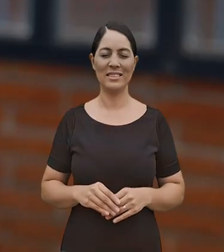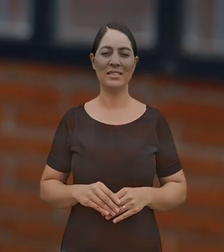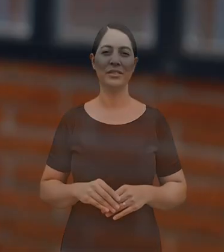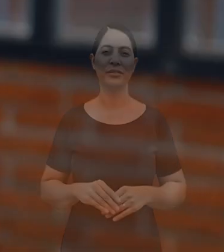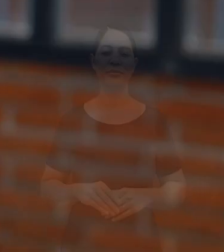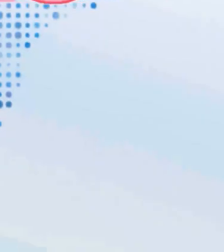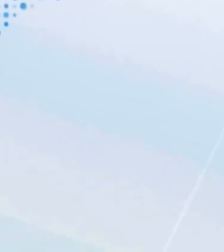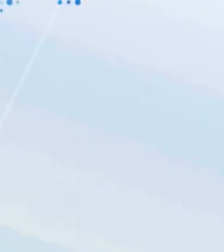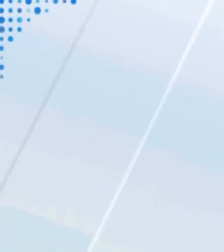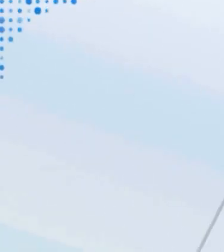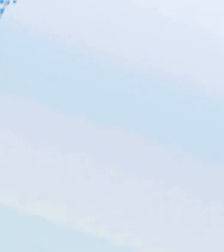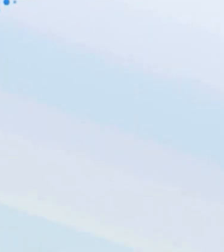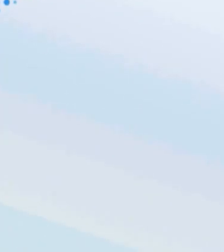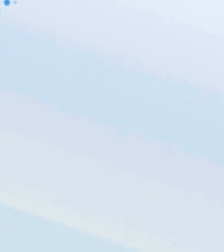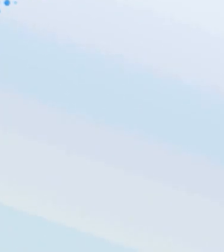você.